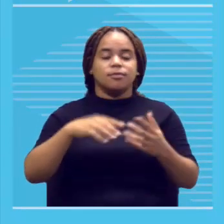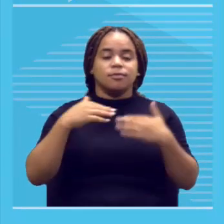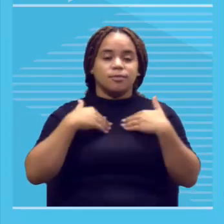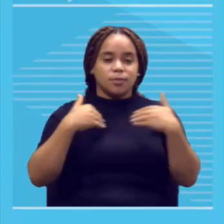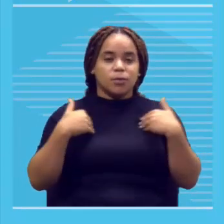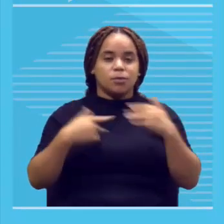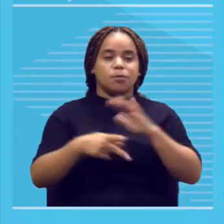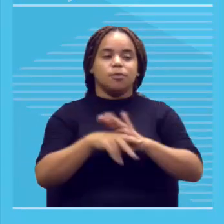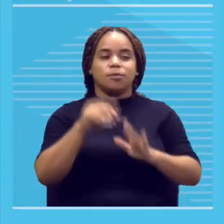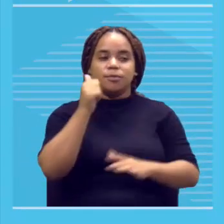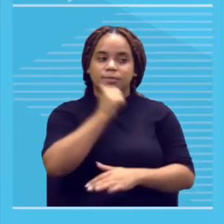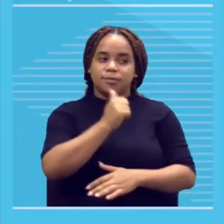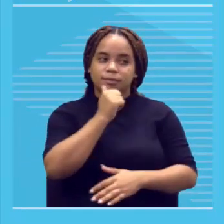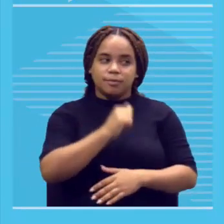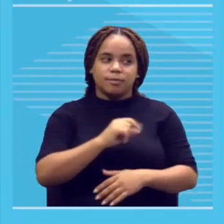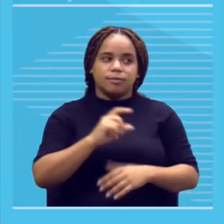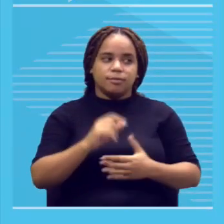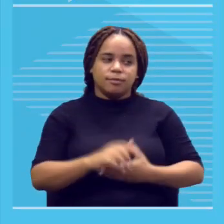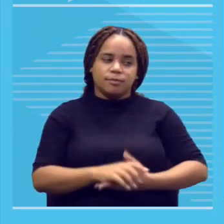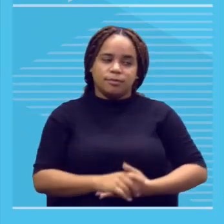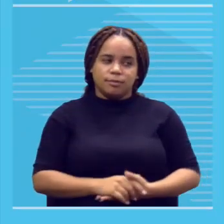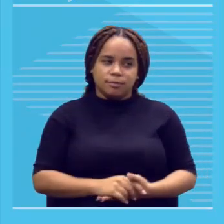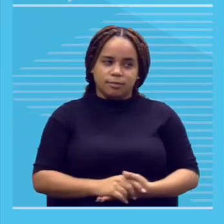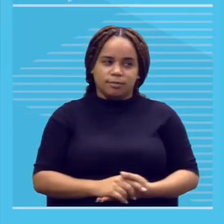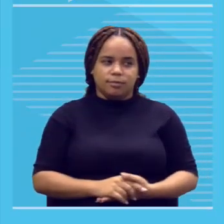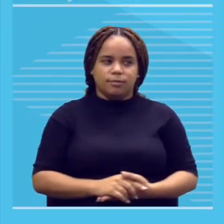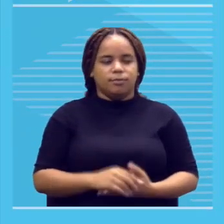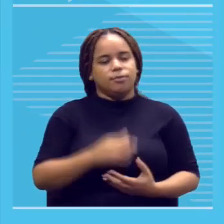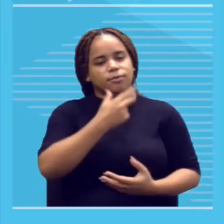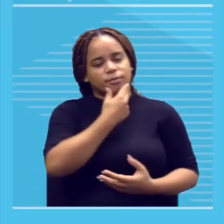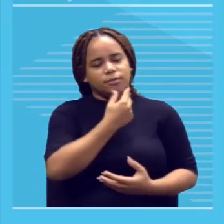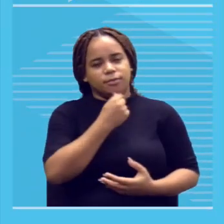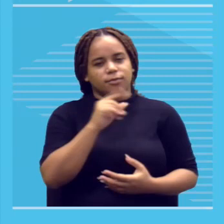entre homens que são moralmente baixos